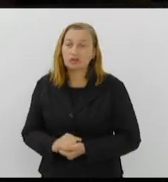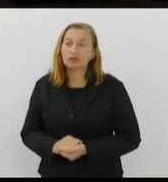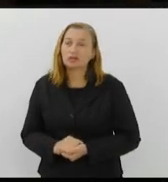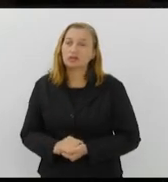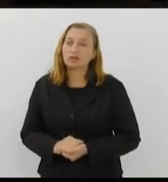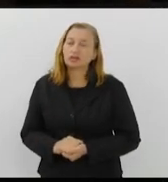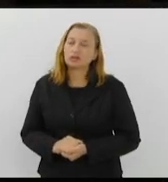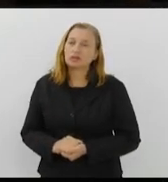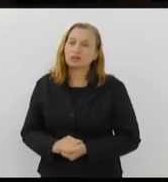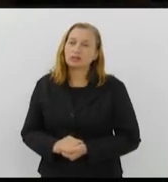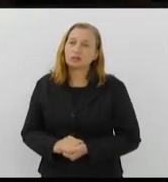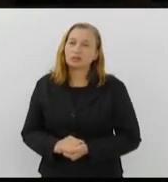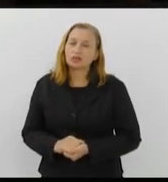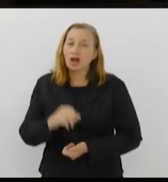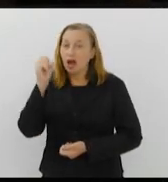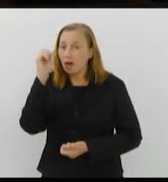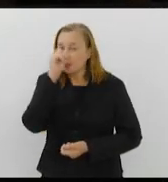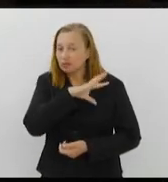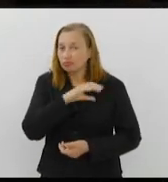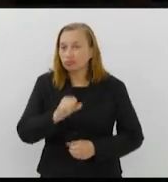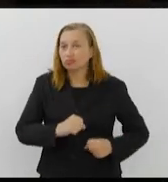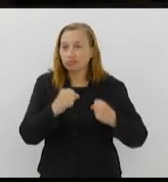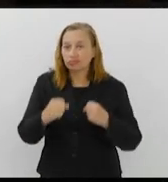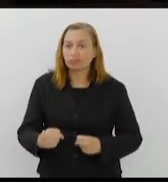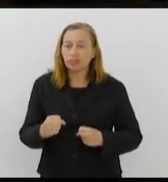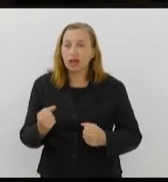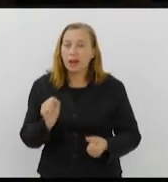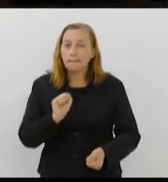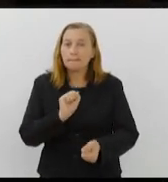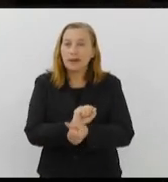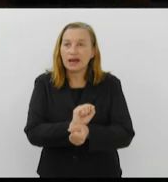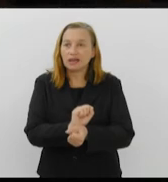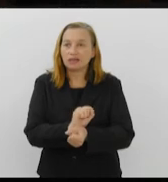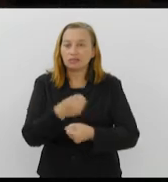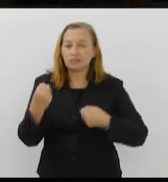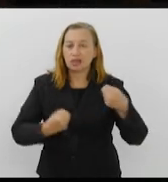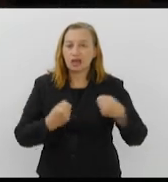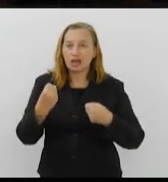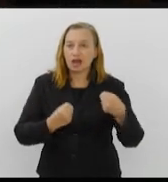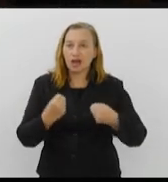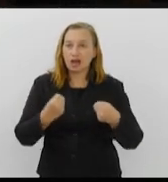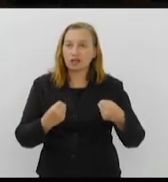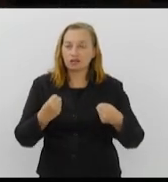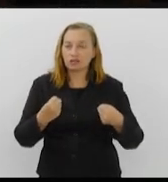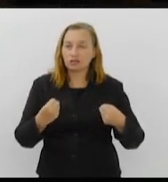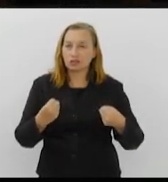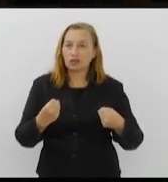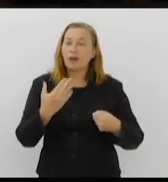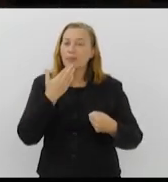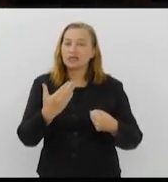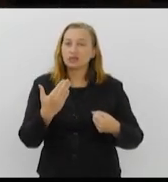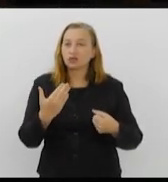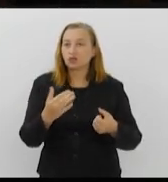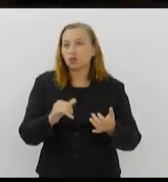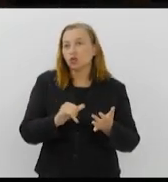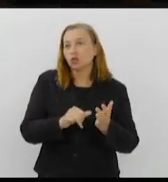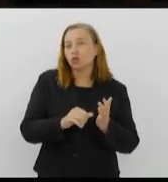eles praticam abuso de poder, parando o veículo de passeio, pedindo documento e habilitação.